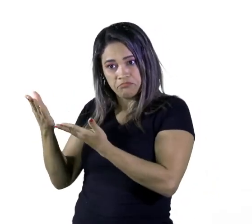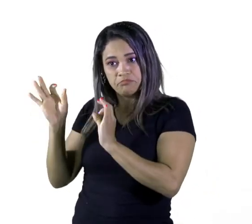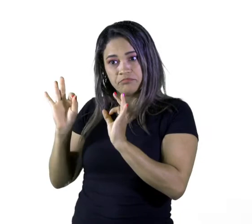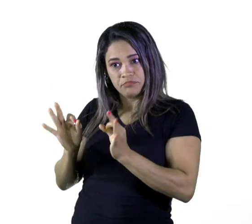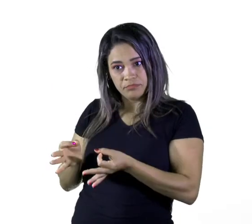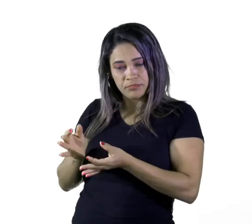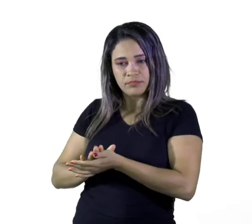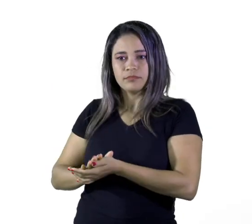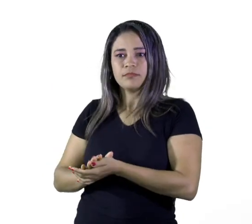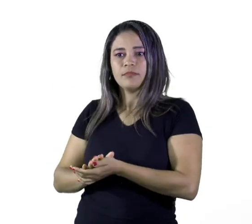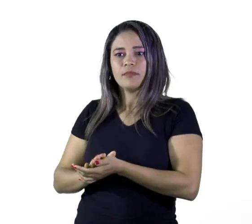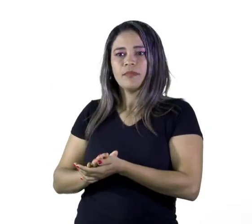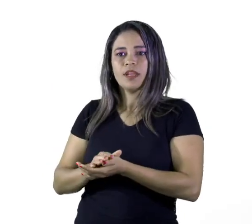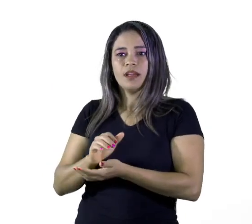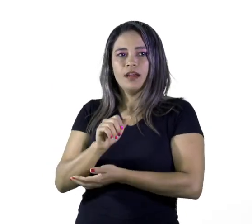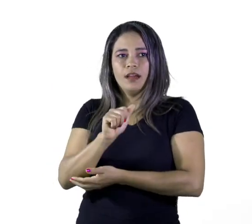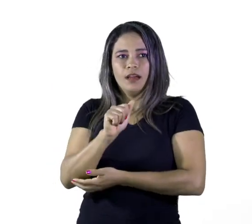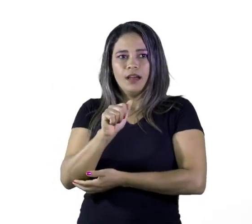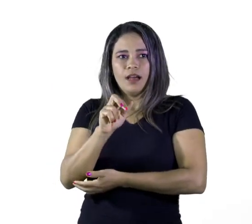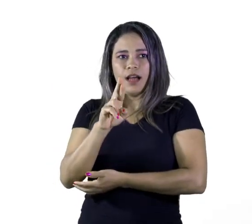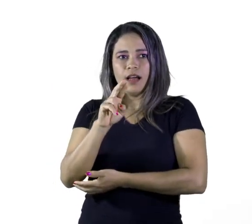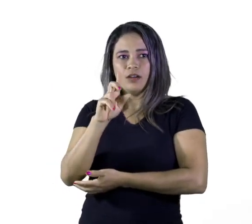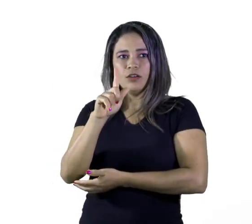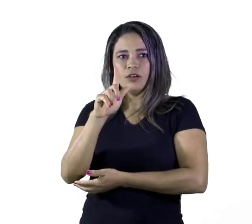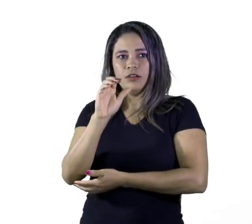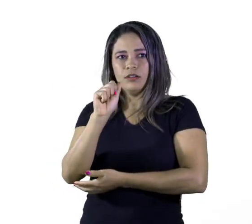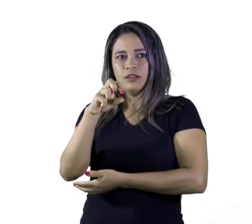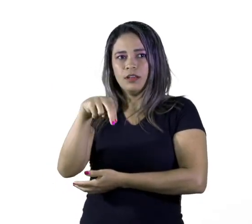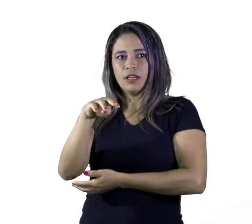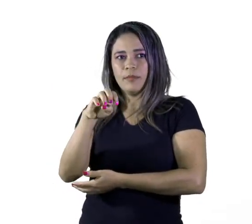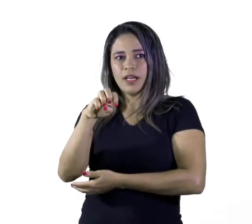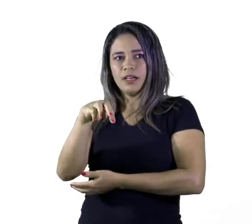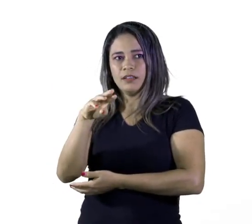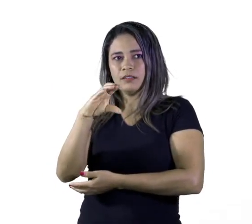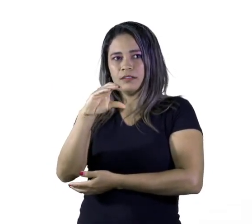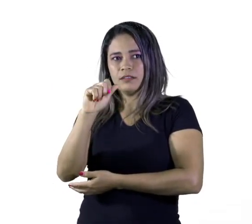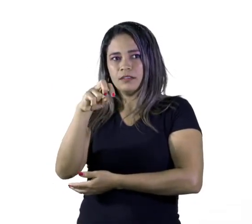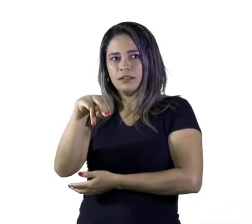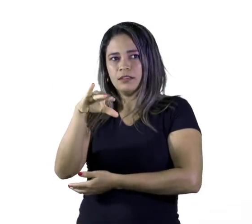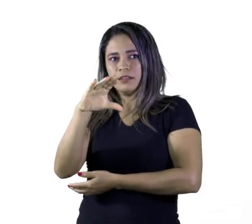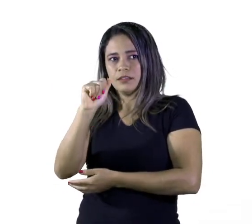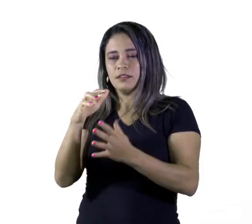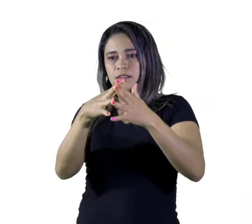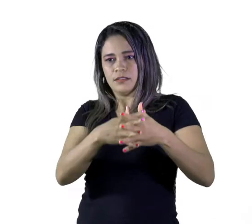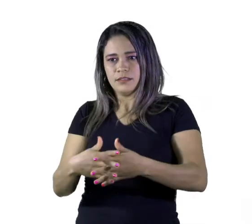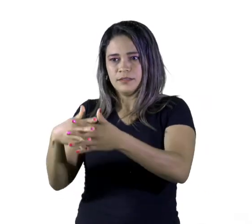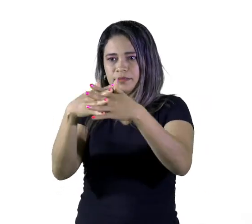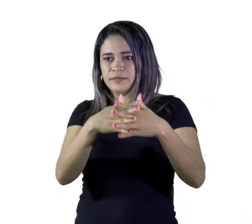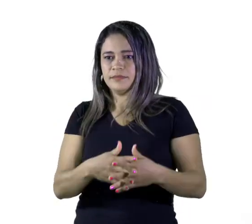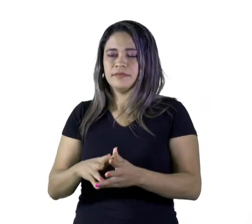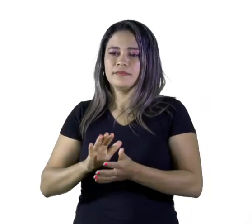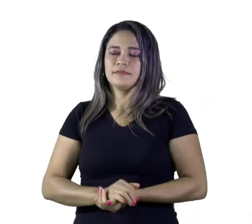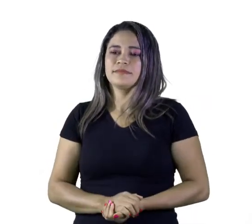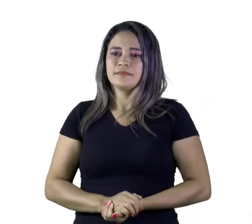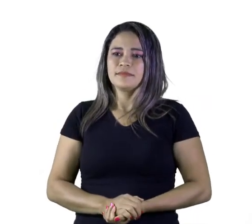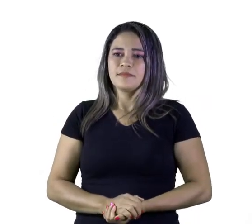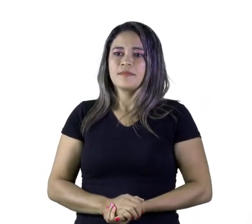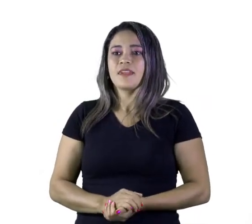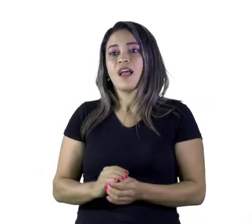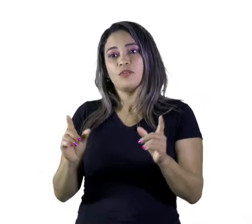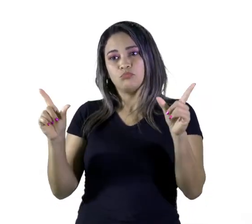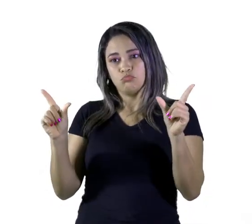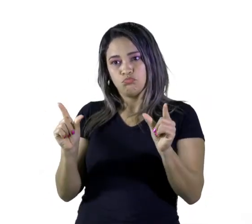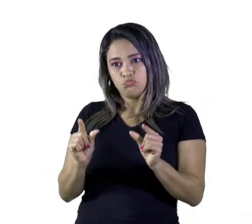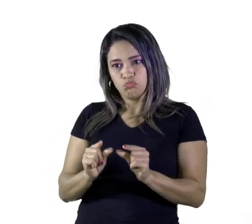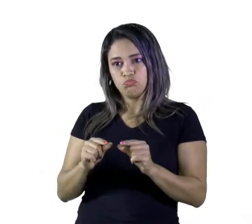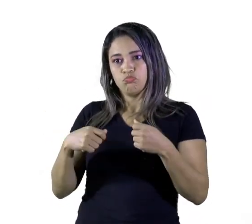arado mecânico. As cidades enviam para o campo as máquinas que ampliam a produtividade na lavoura, reduzindo a